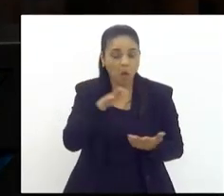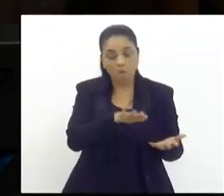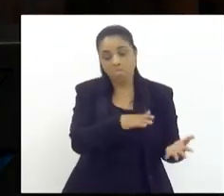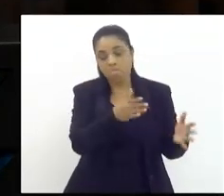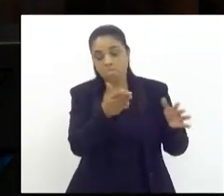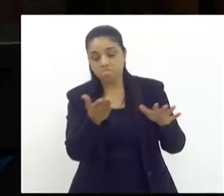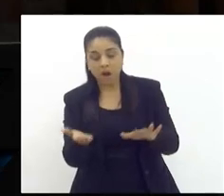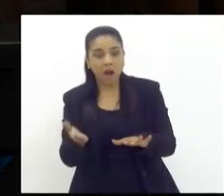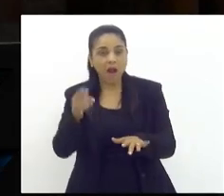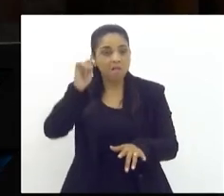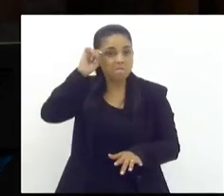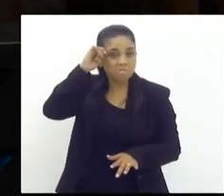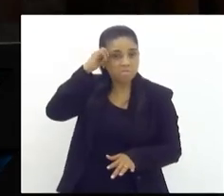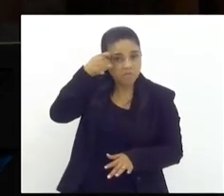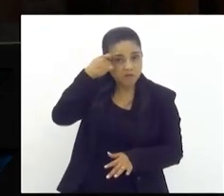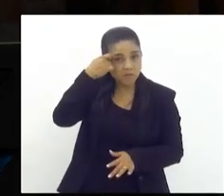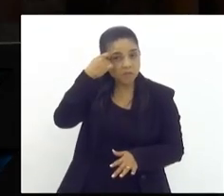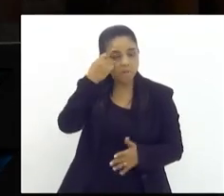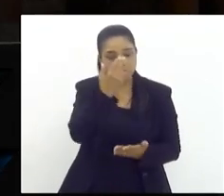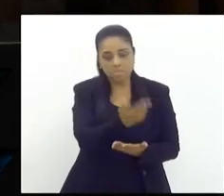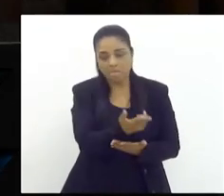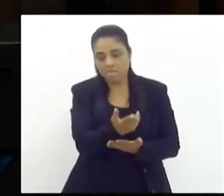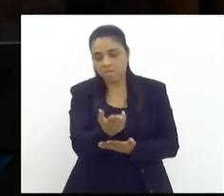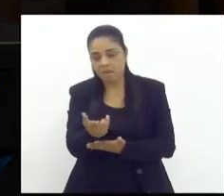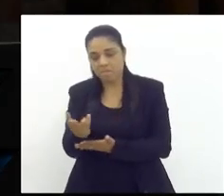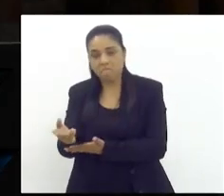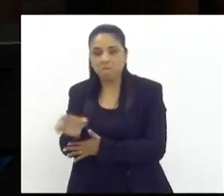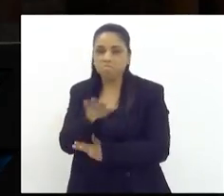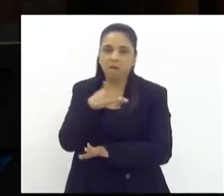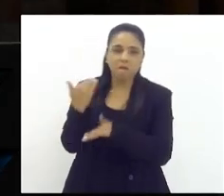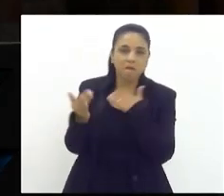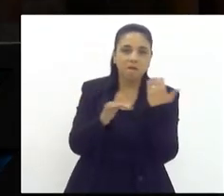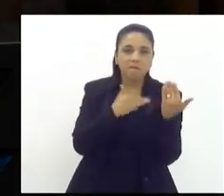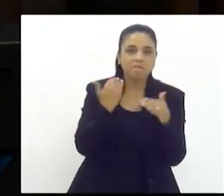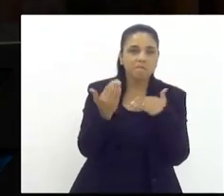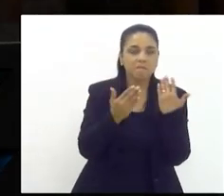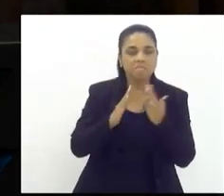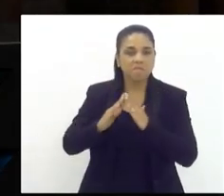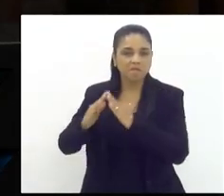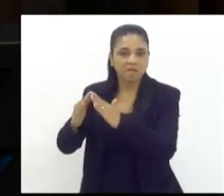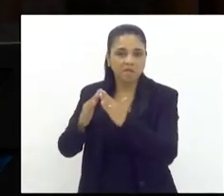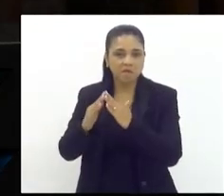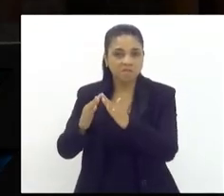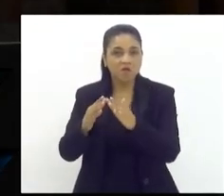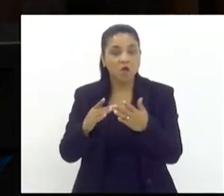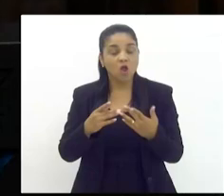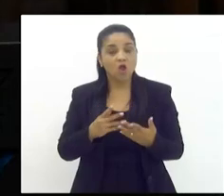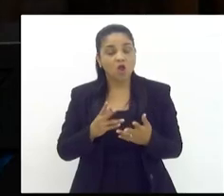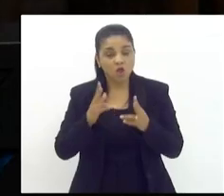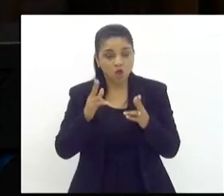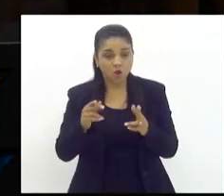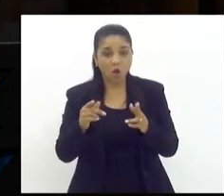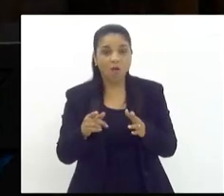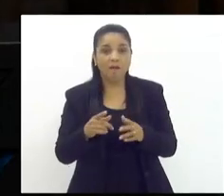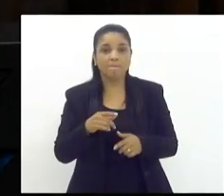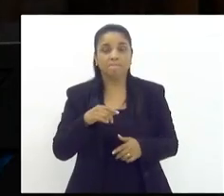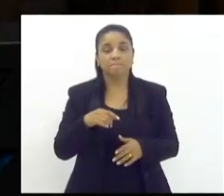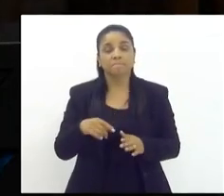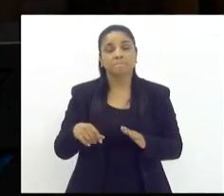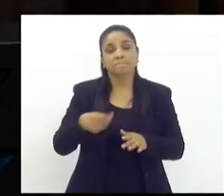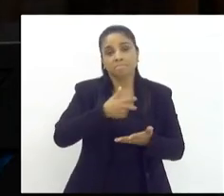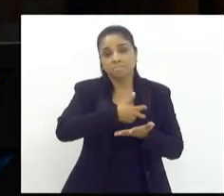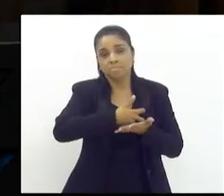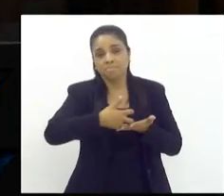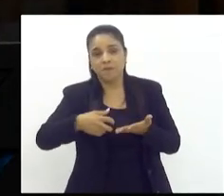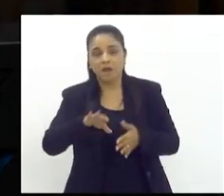jogados no chão da favela e da periferia como se tivéssemos pena de morte no Brasil e ela fosse aplicada